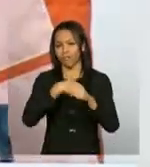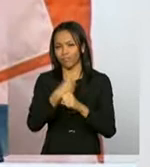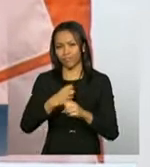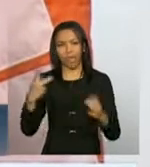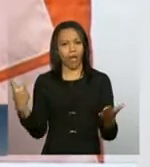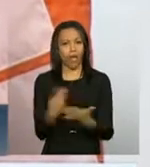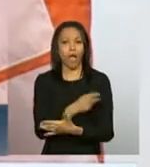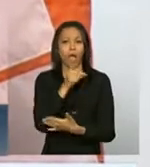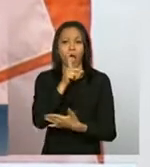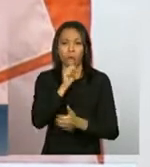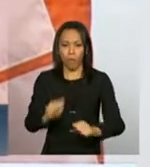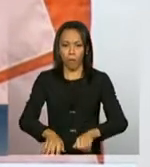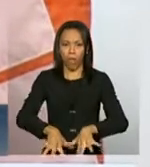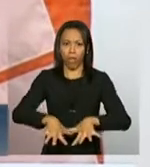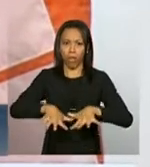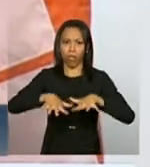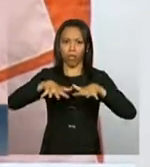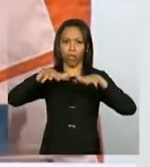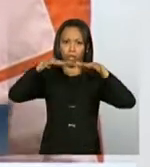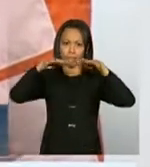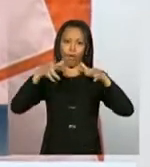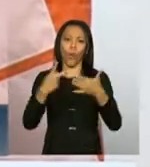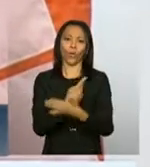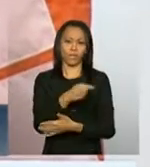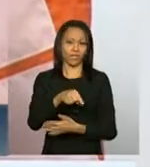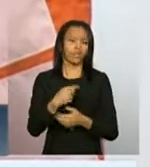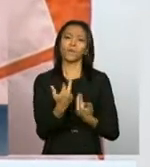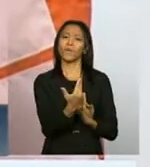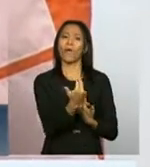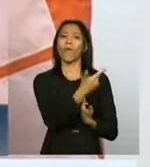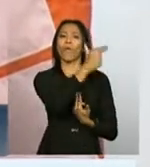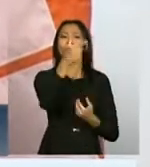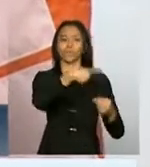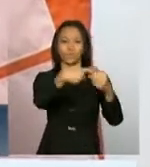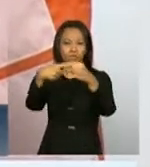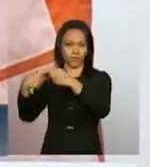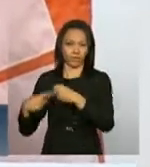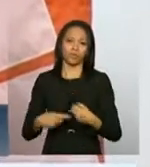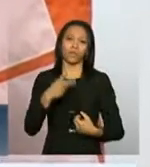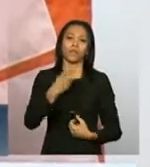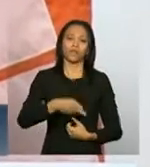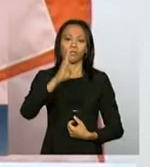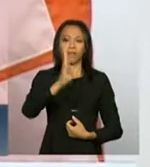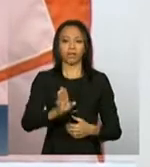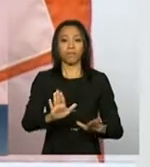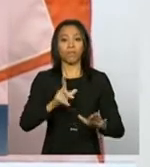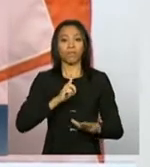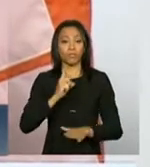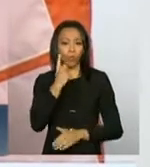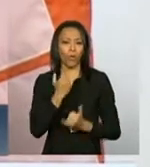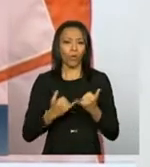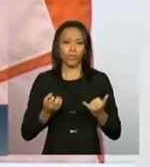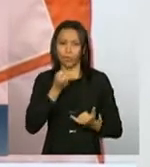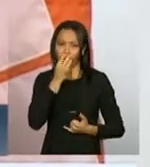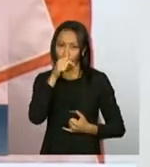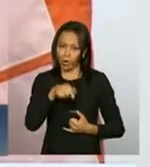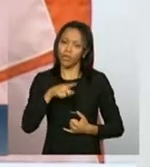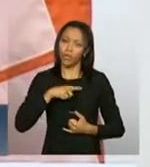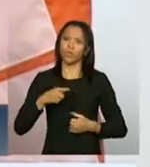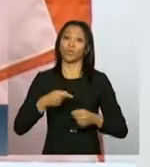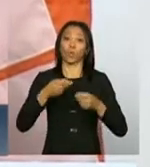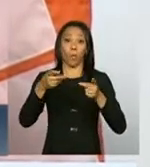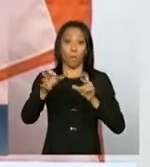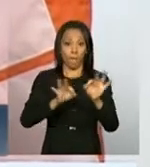de enchente na cidade, como muitas outras cidades no país. Mas nós temos algo de bom, nós temos um projeto